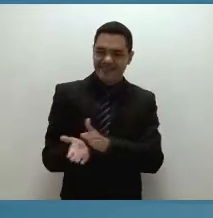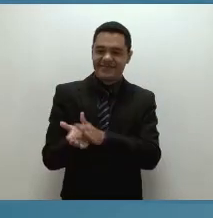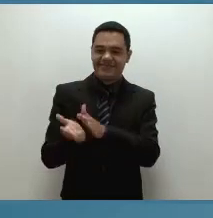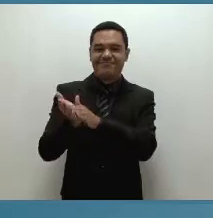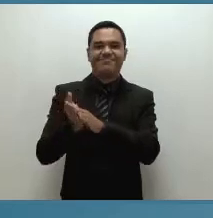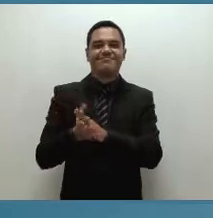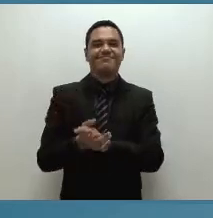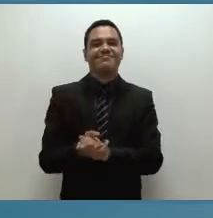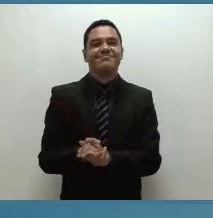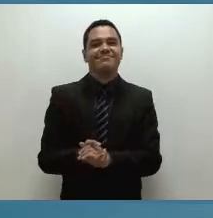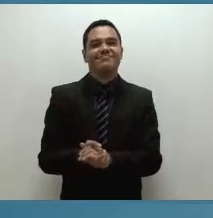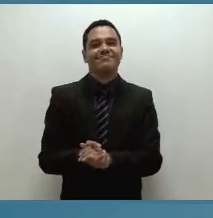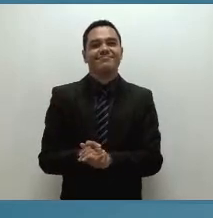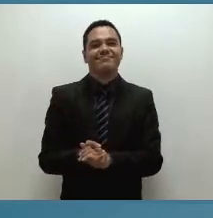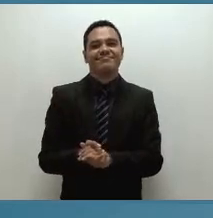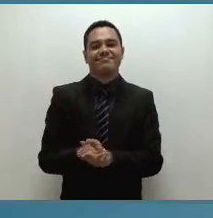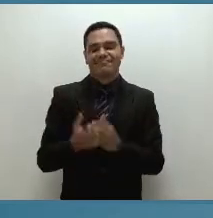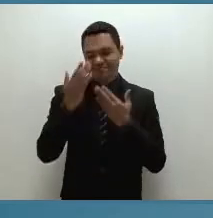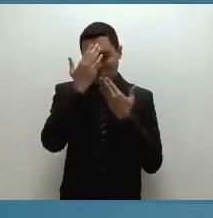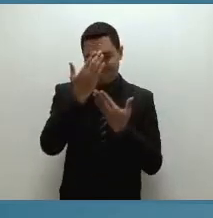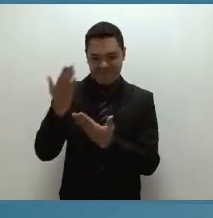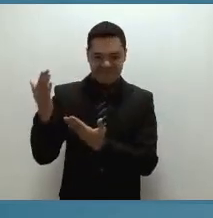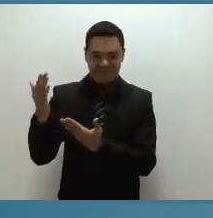vocês. Tá? Muito obrigado.